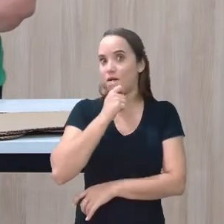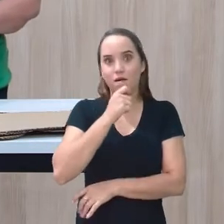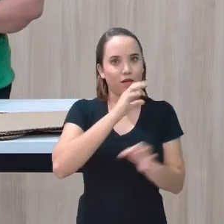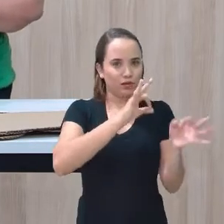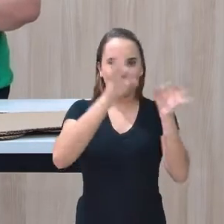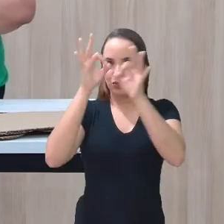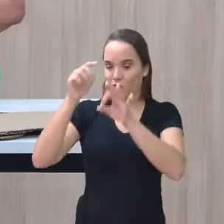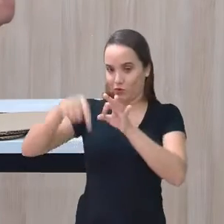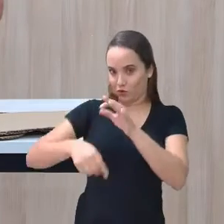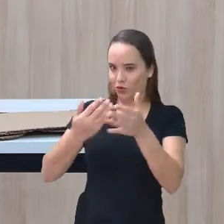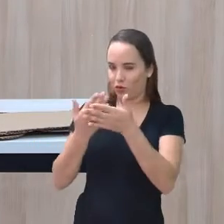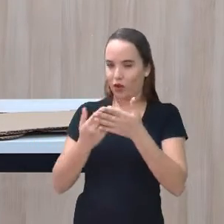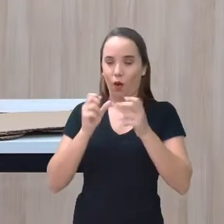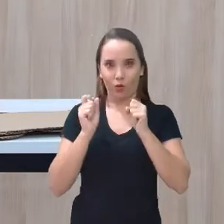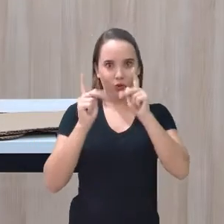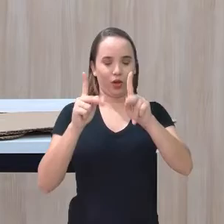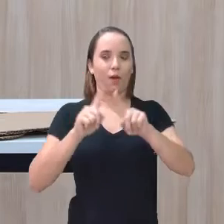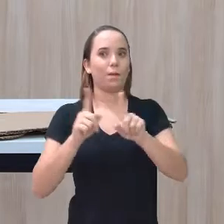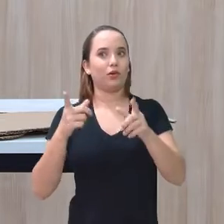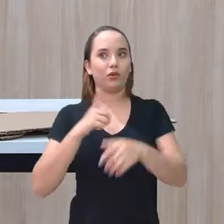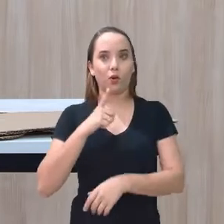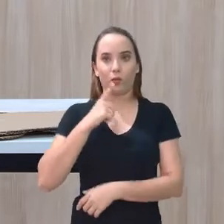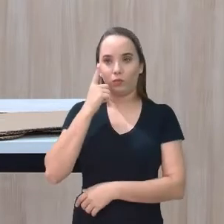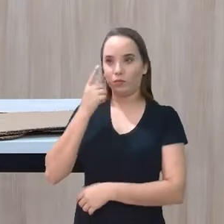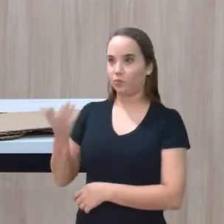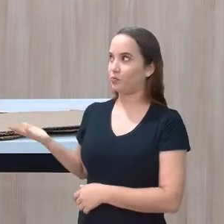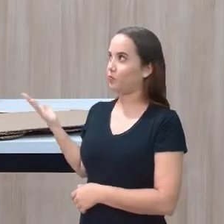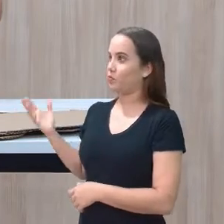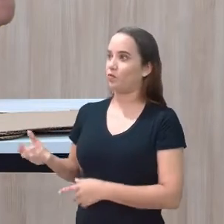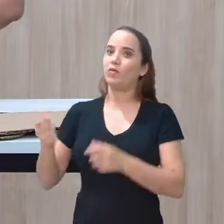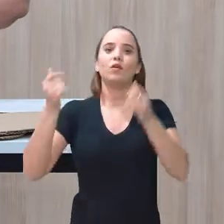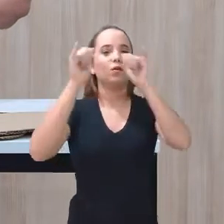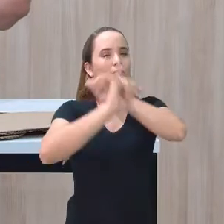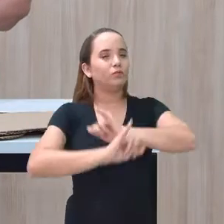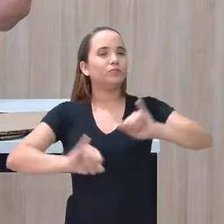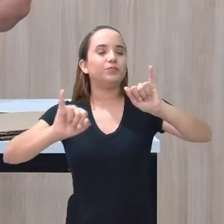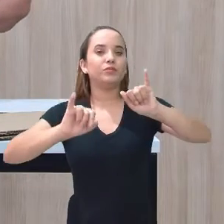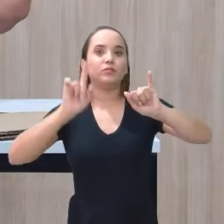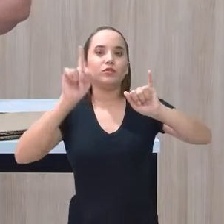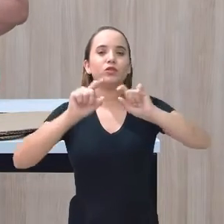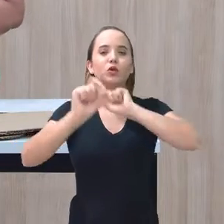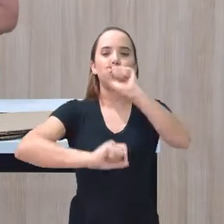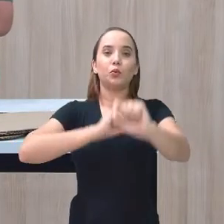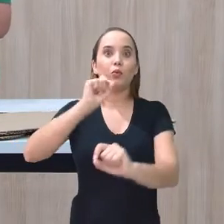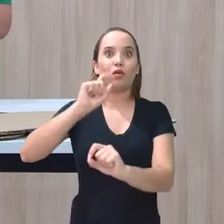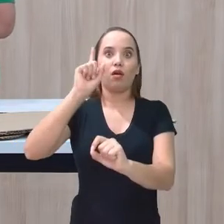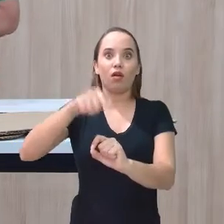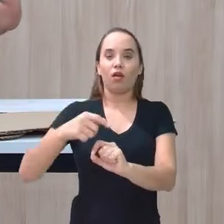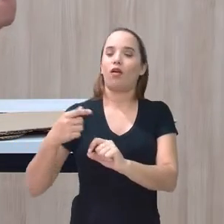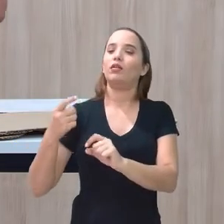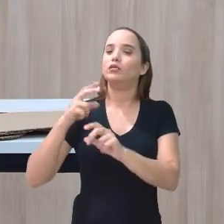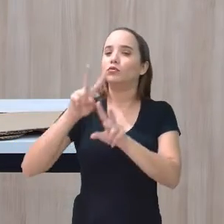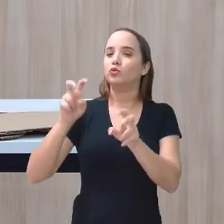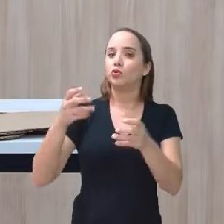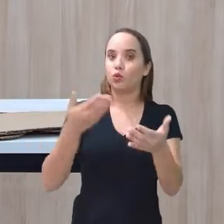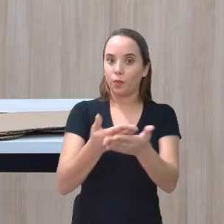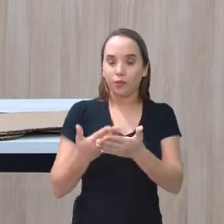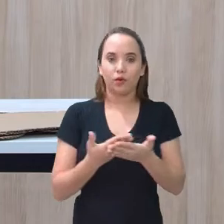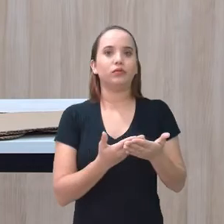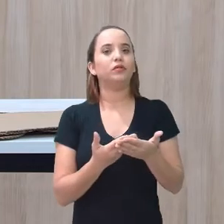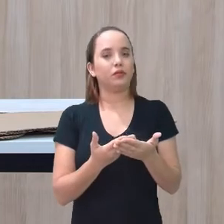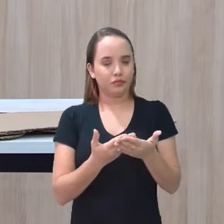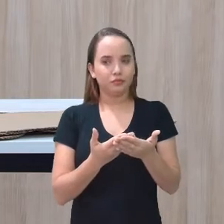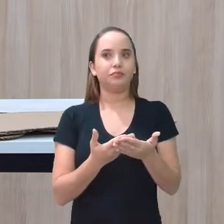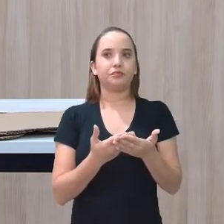lá. Temos alguns avisos, né? Primeiro aviso em relação aí às nossas aulas. Então, é